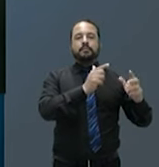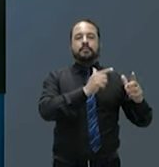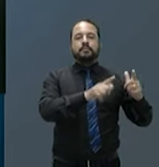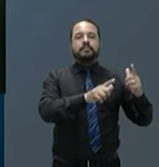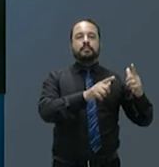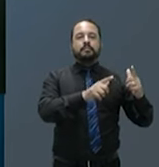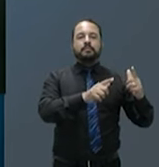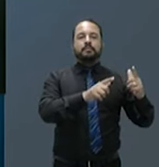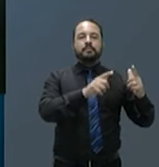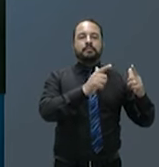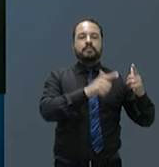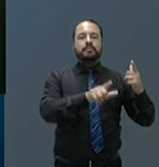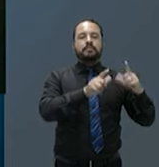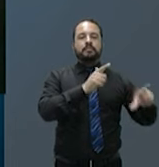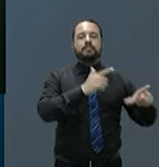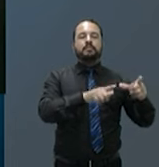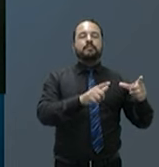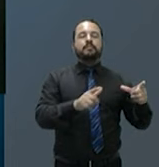973